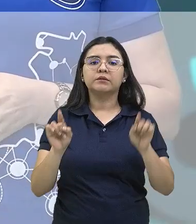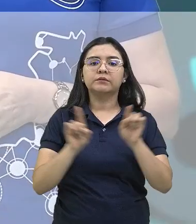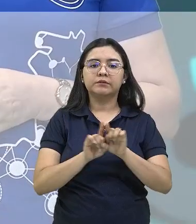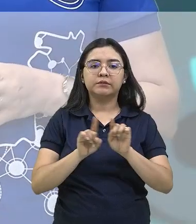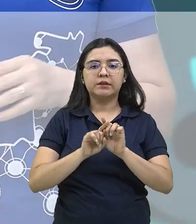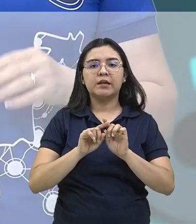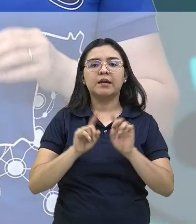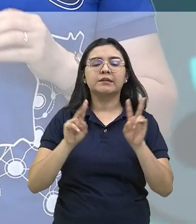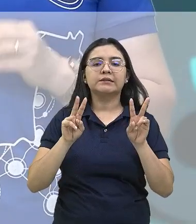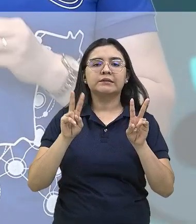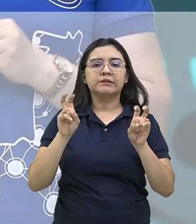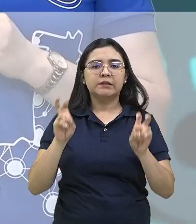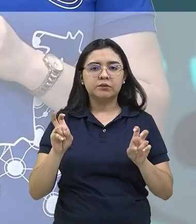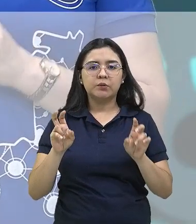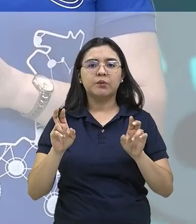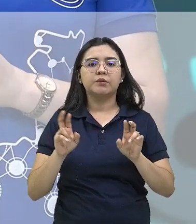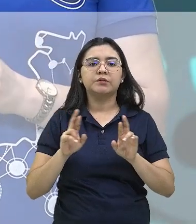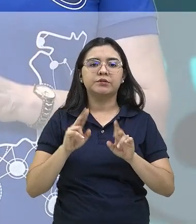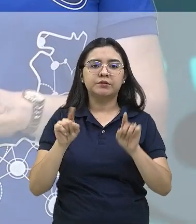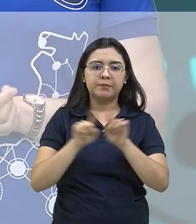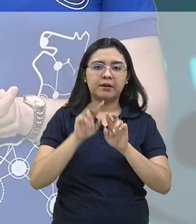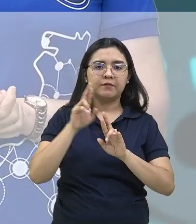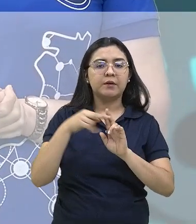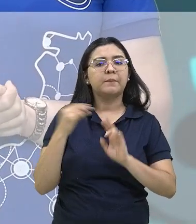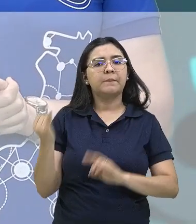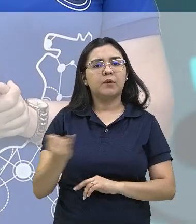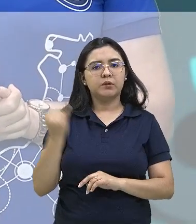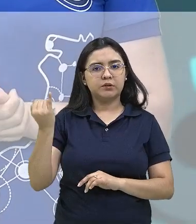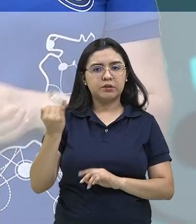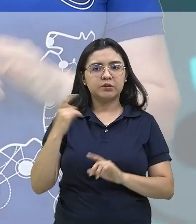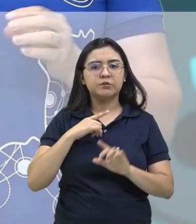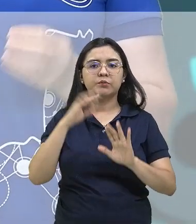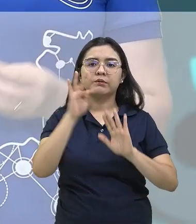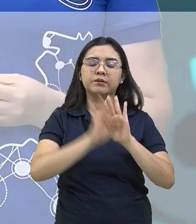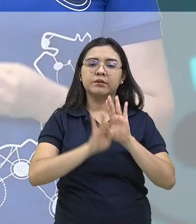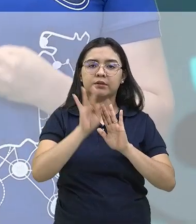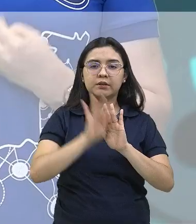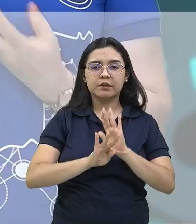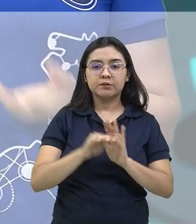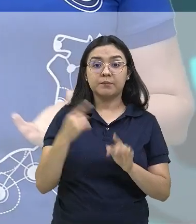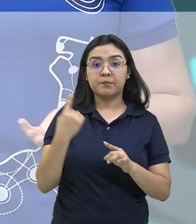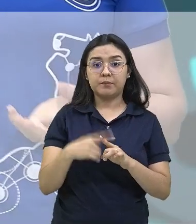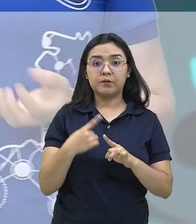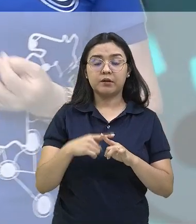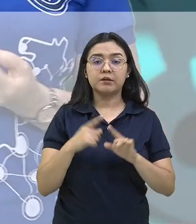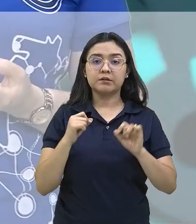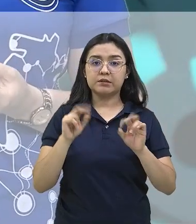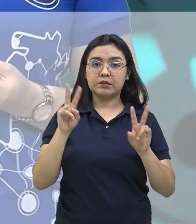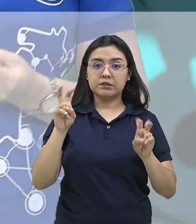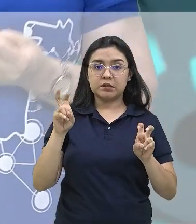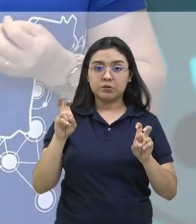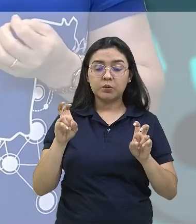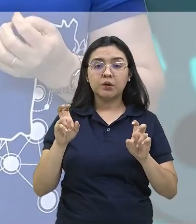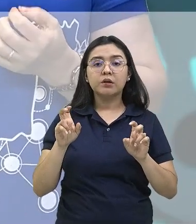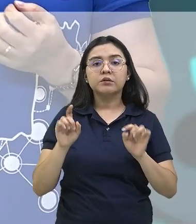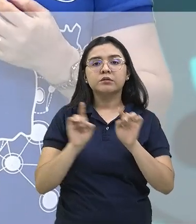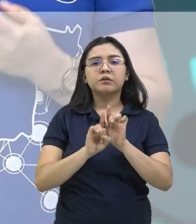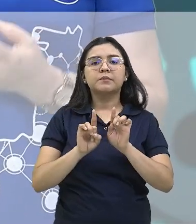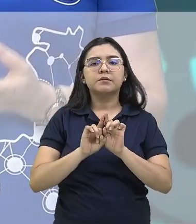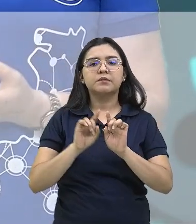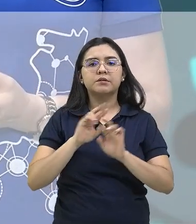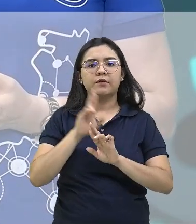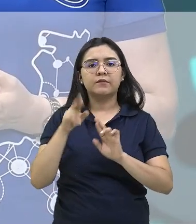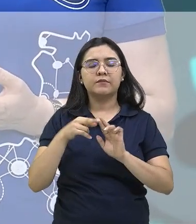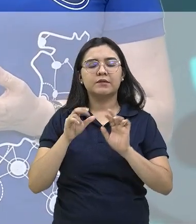e referências, elas são fundamentais no texto científico, por quê? Porque através dessas citações, dessas referências, você vai